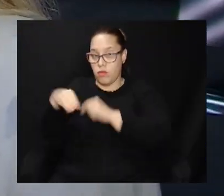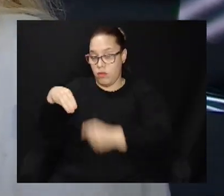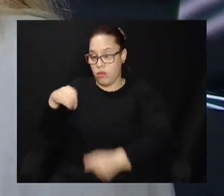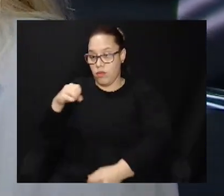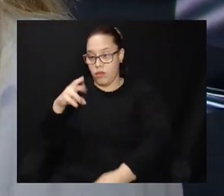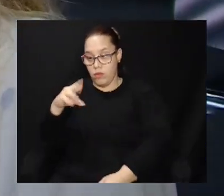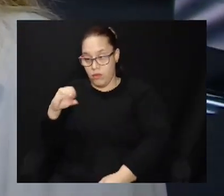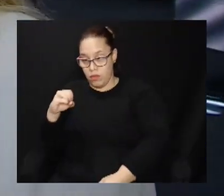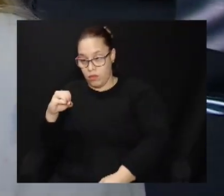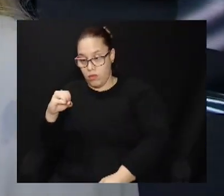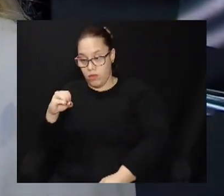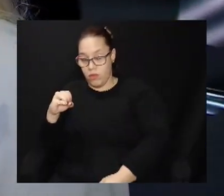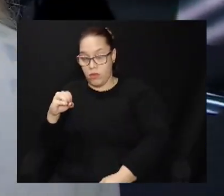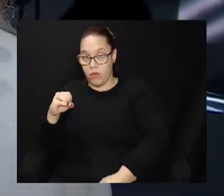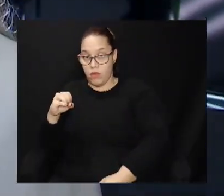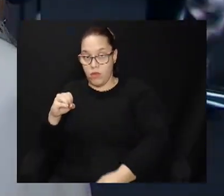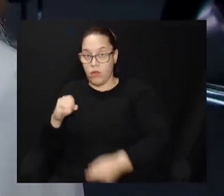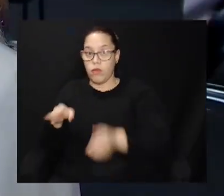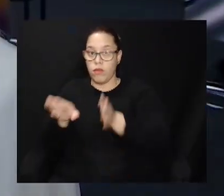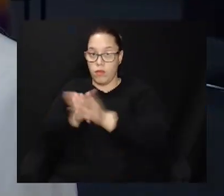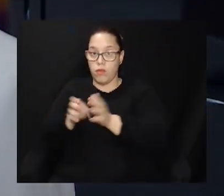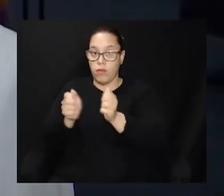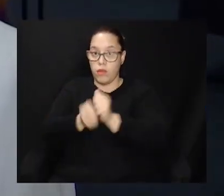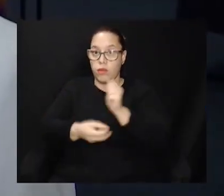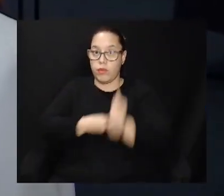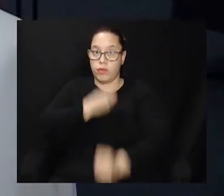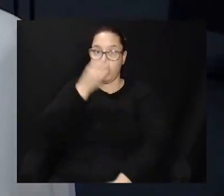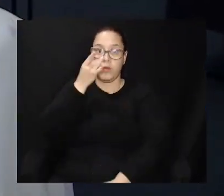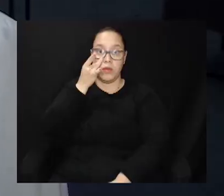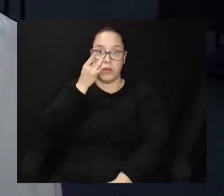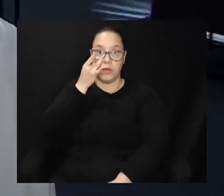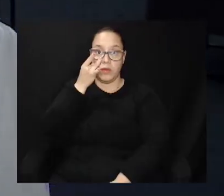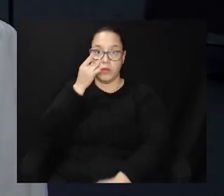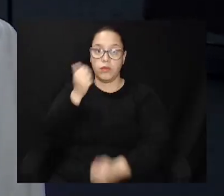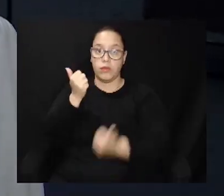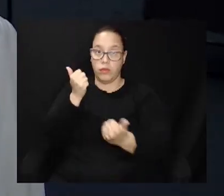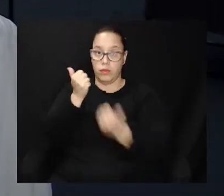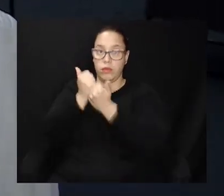eles estão aqui presentes, além de serem patrocinadores,